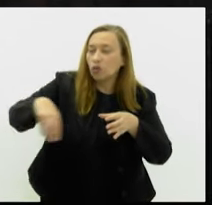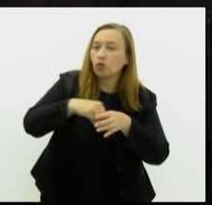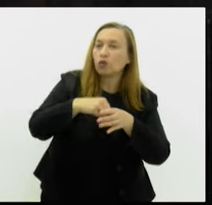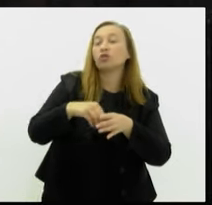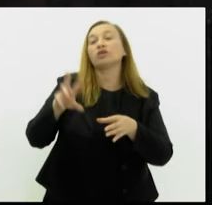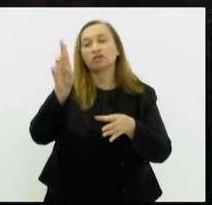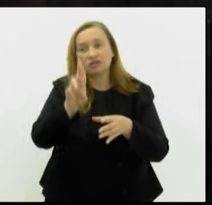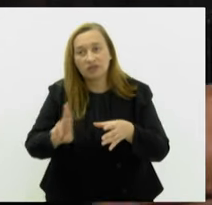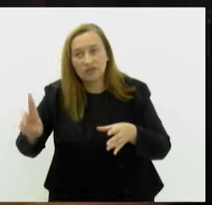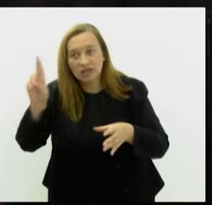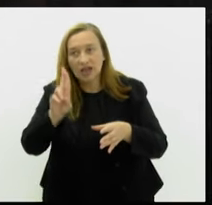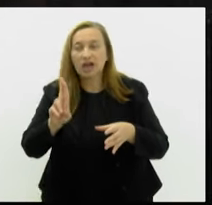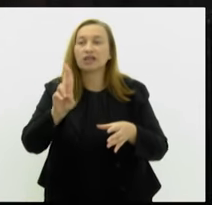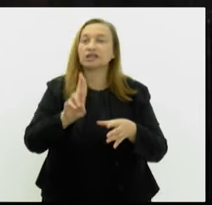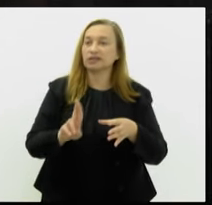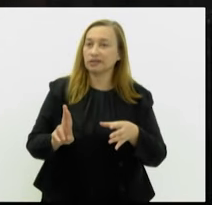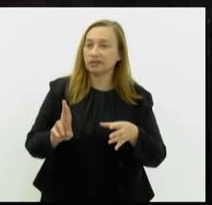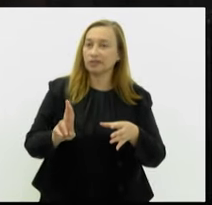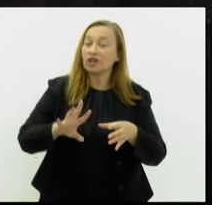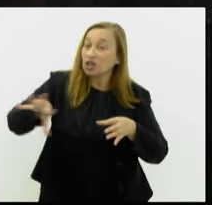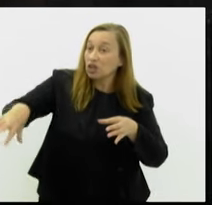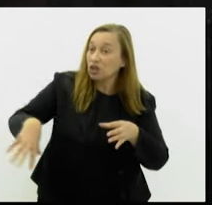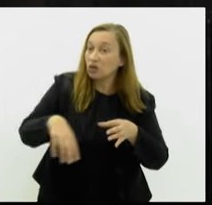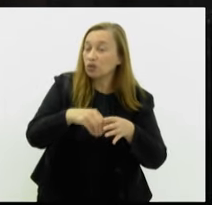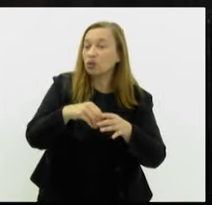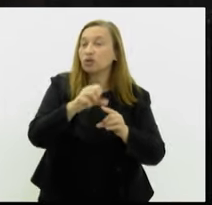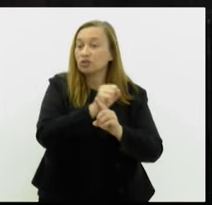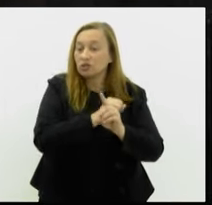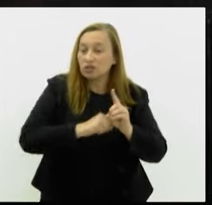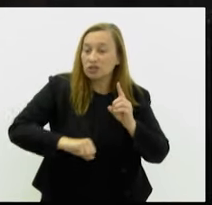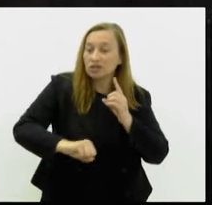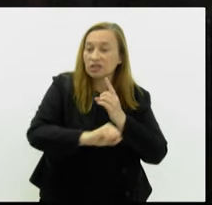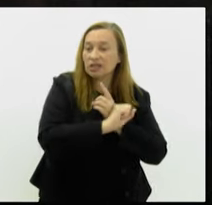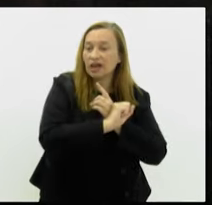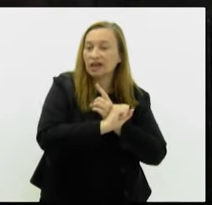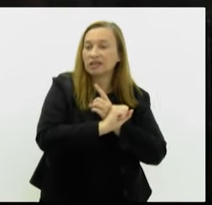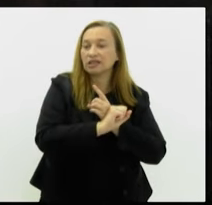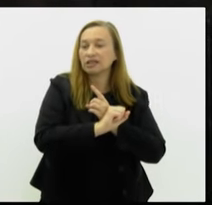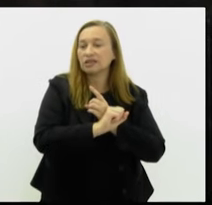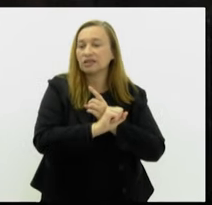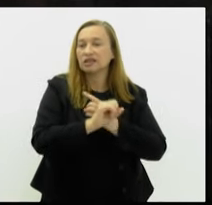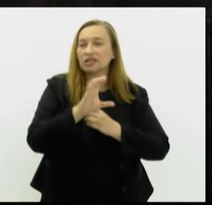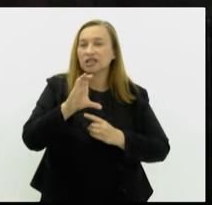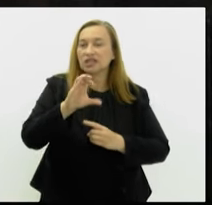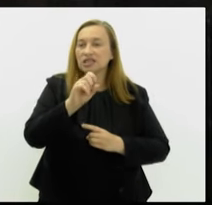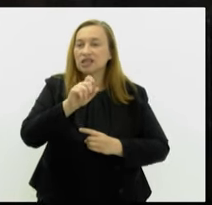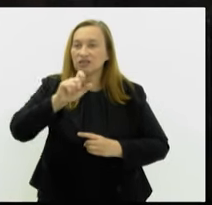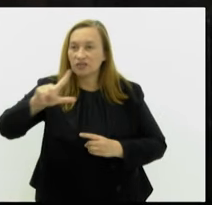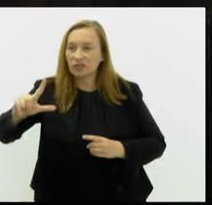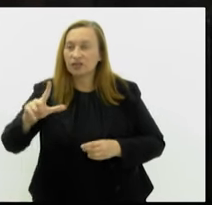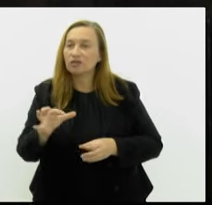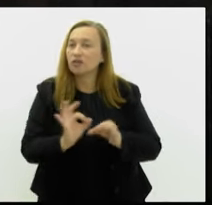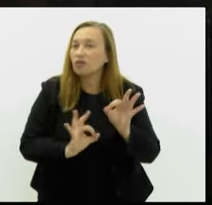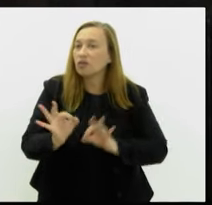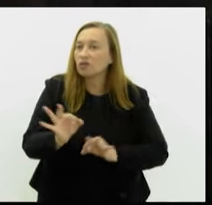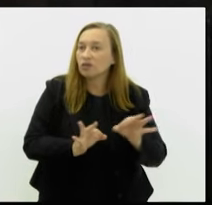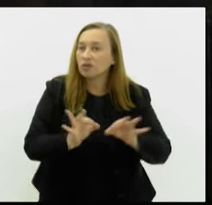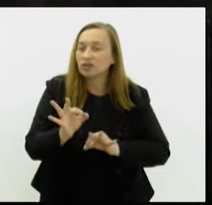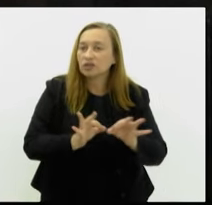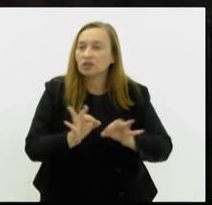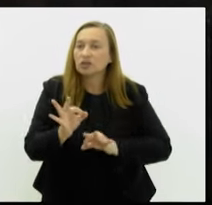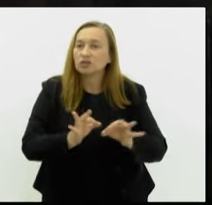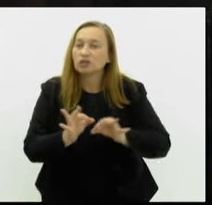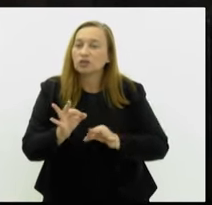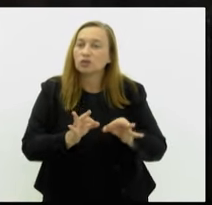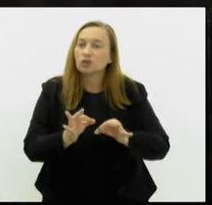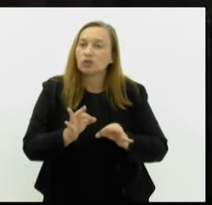entrou a sociedade civil organizada nos sindicatos da indústria, do